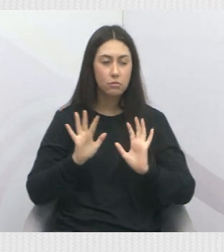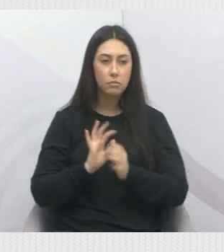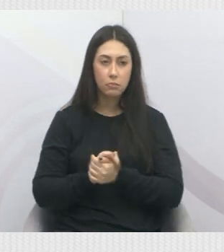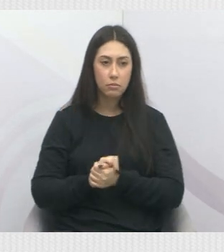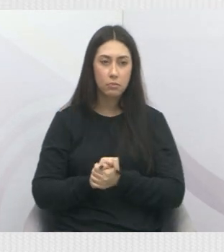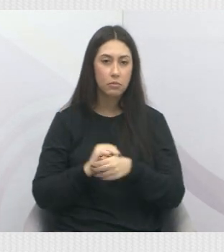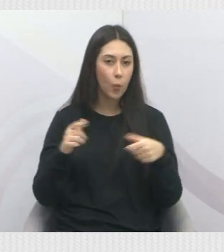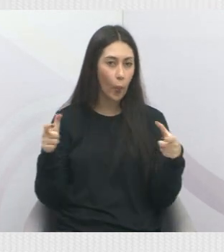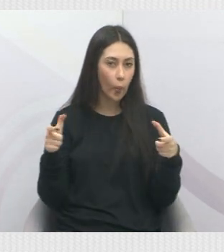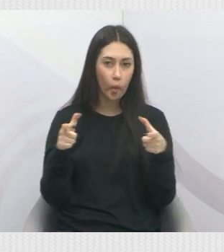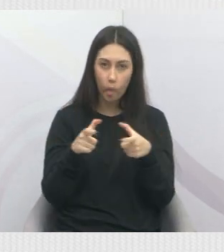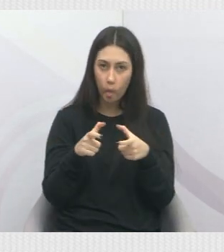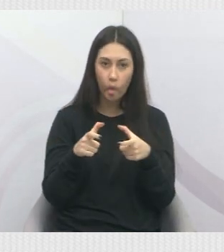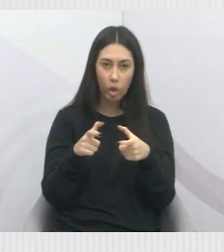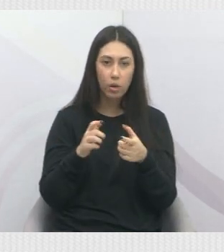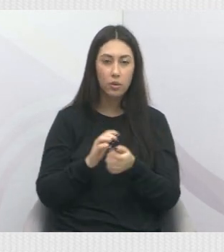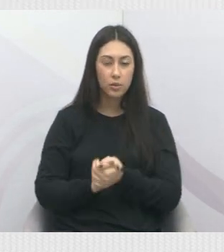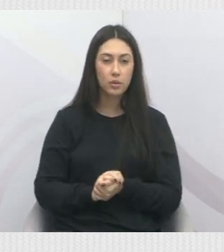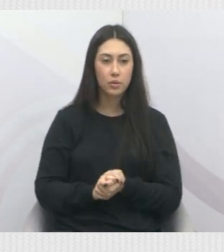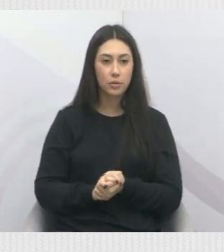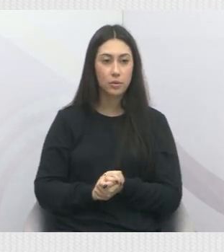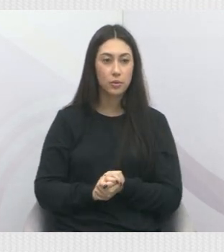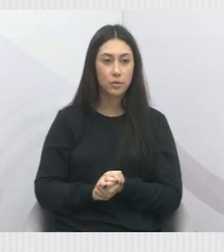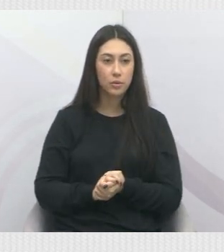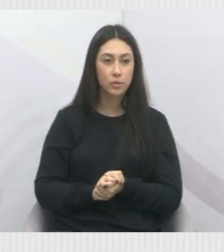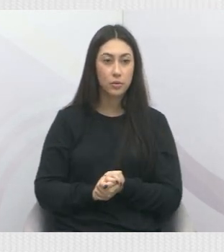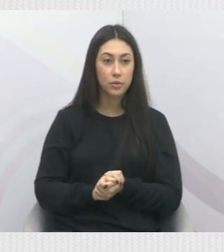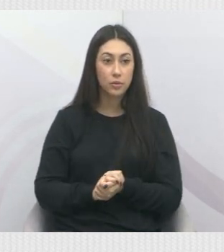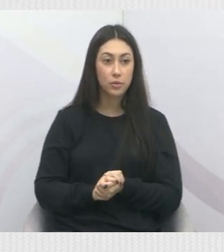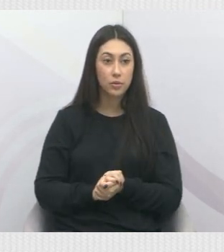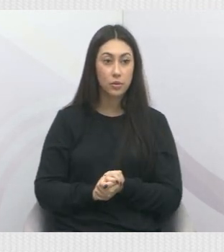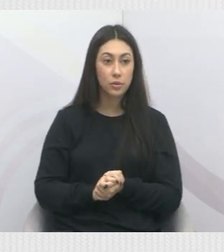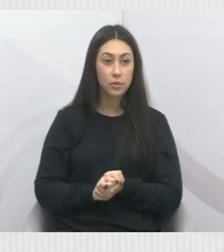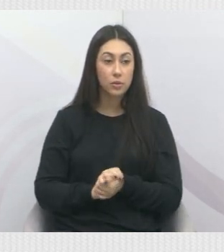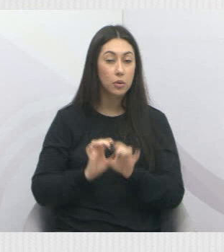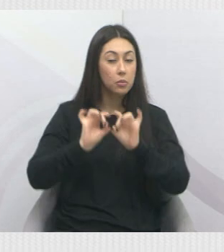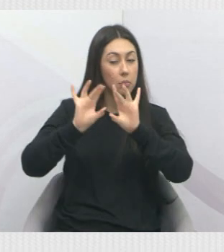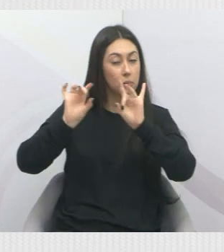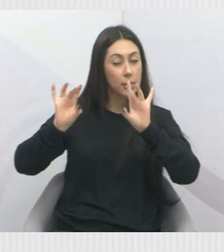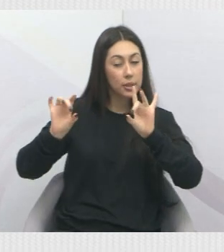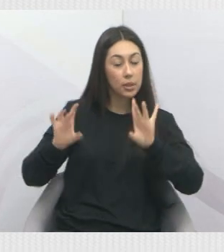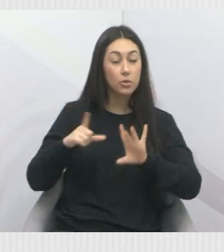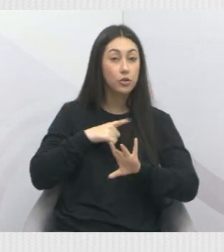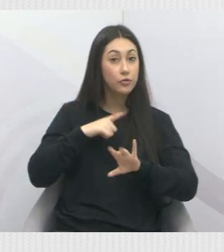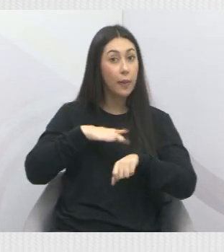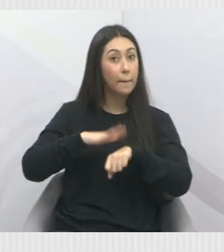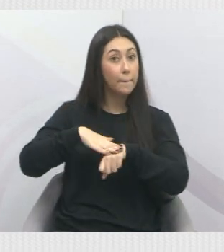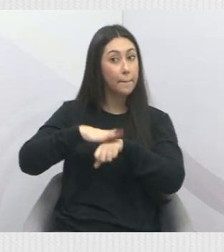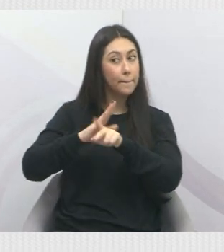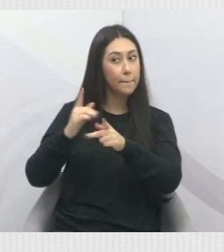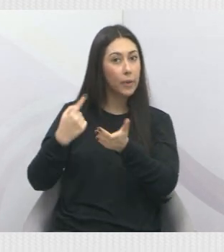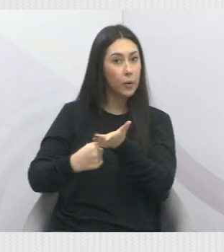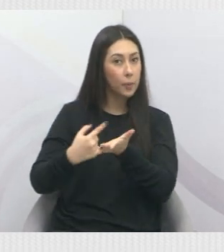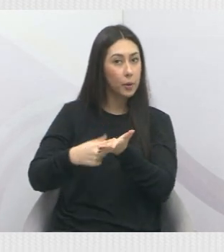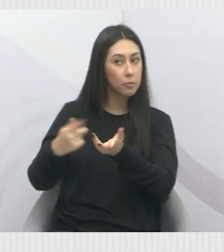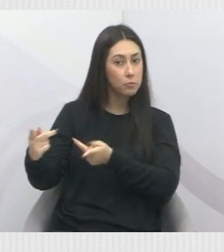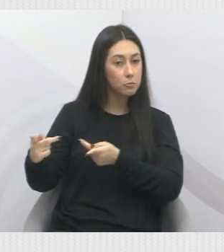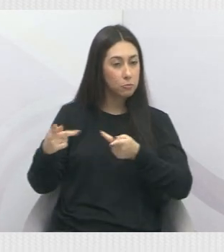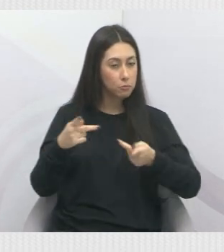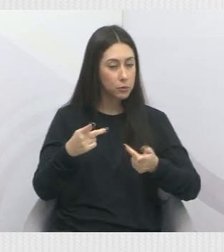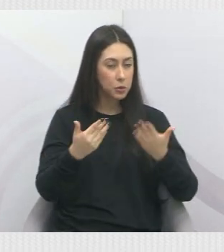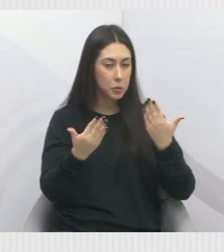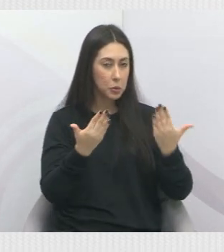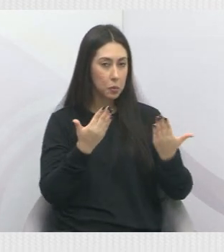resultou numa diminuição pontual nesse quadrimestre. Na atenção especializada, tivemos um aumento comparado ao primeiro